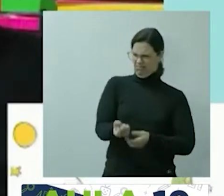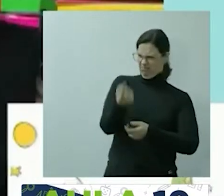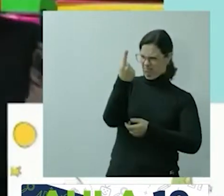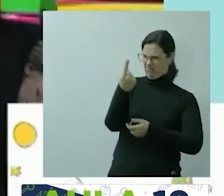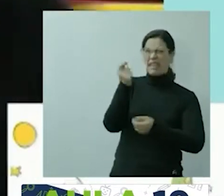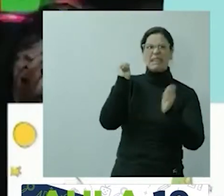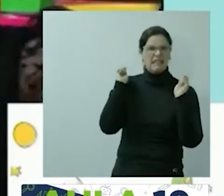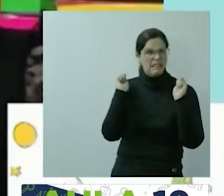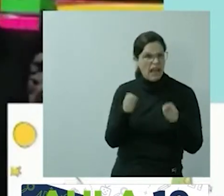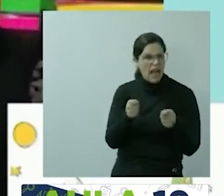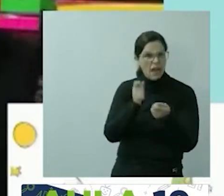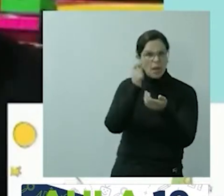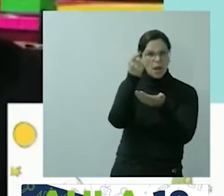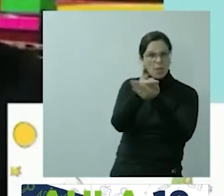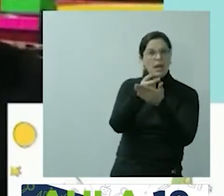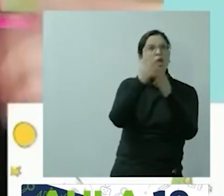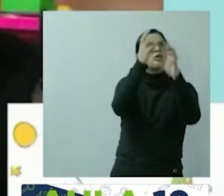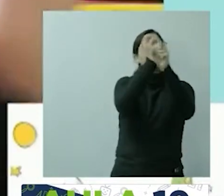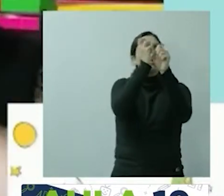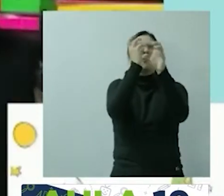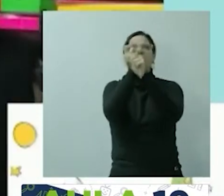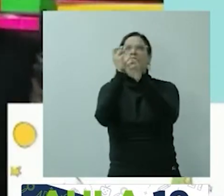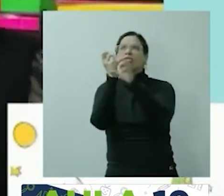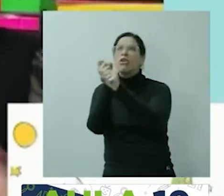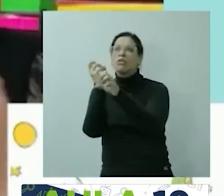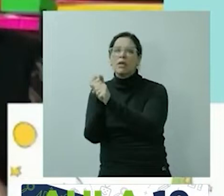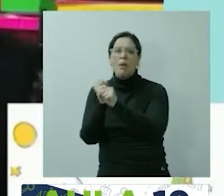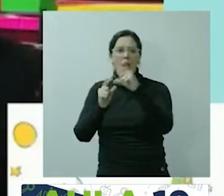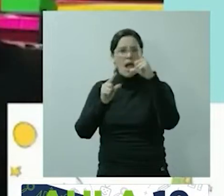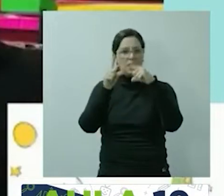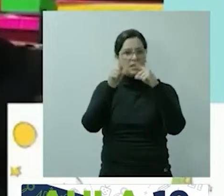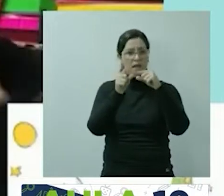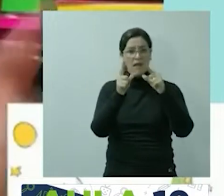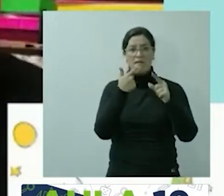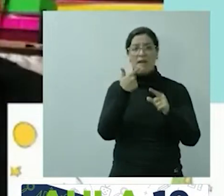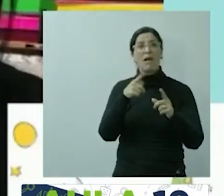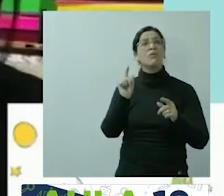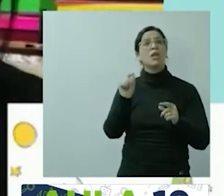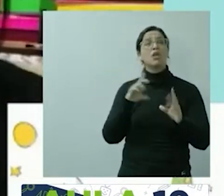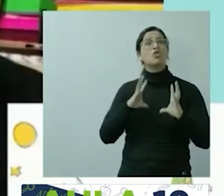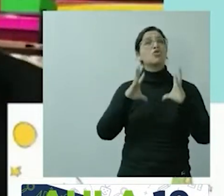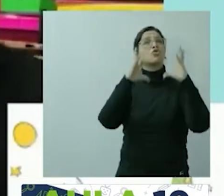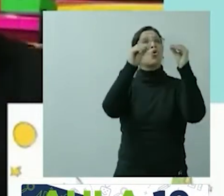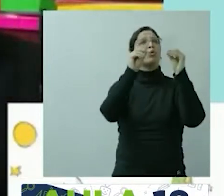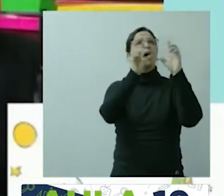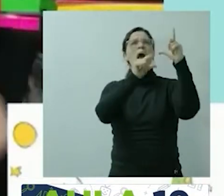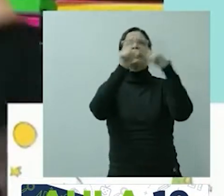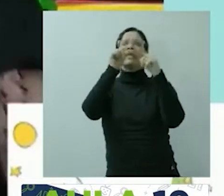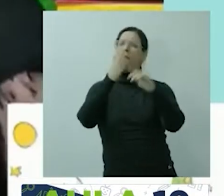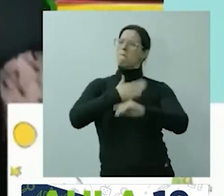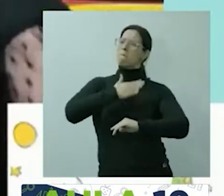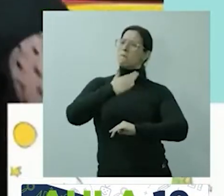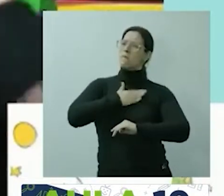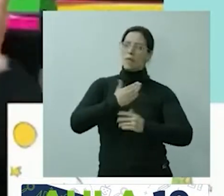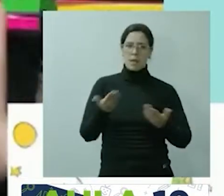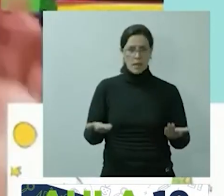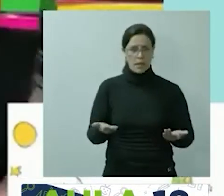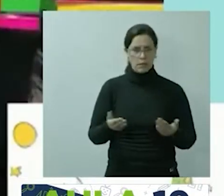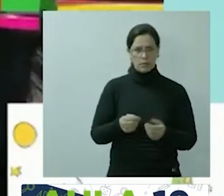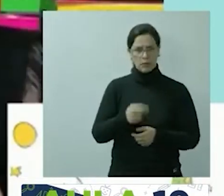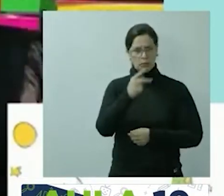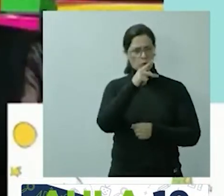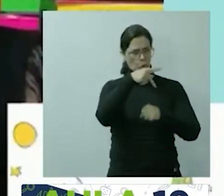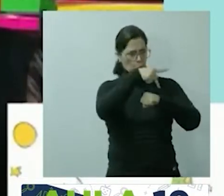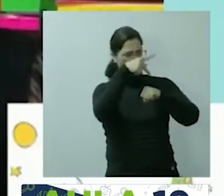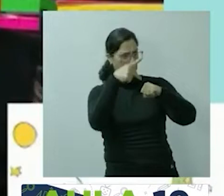contar? Ele só contava, contava, contava e contava as estrelas e dizia que todas as estrelas eram dele. O pequeno príncipe